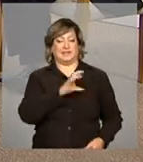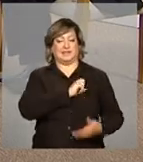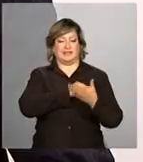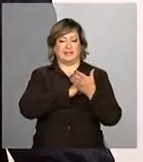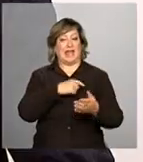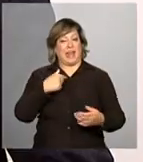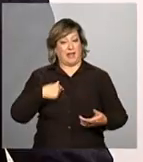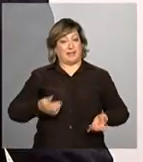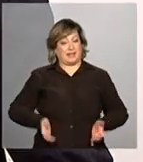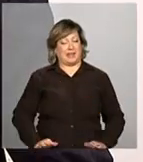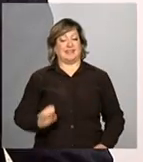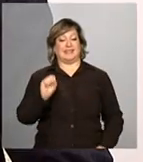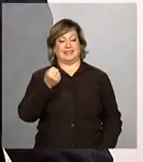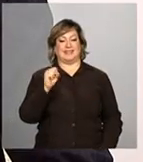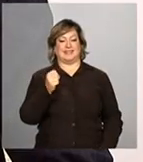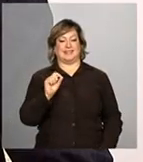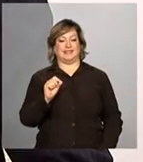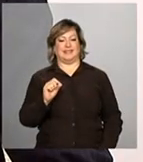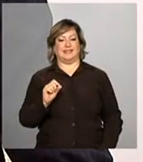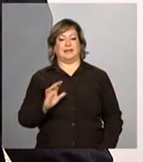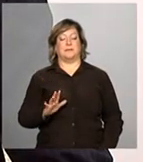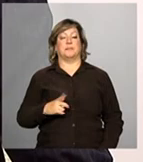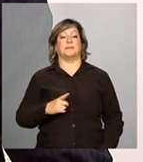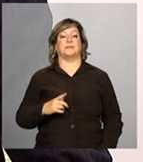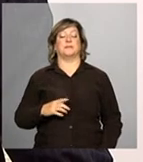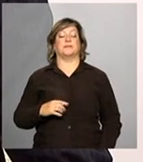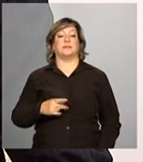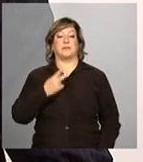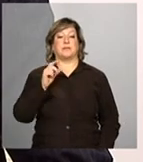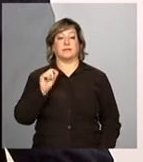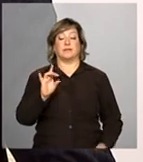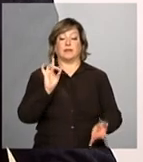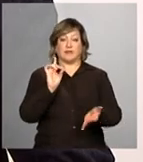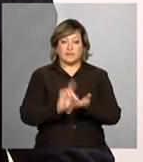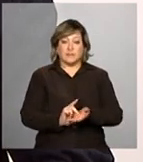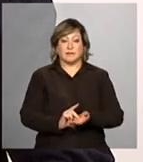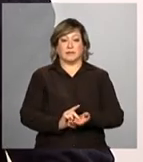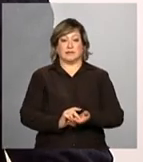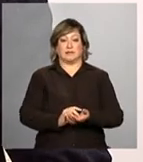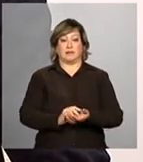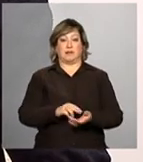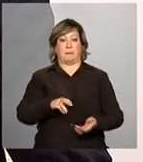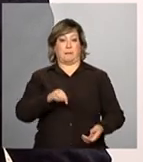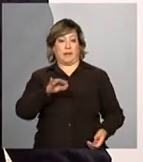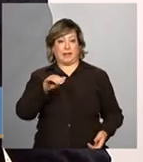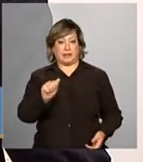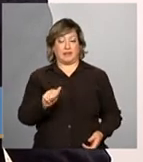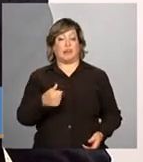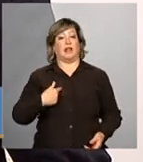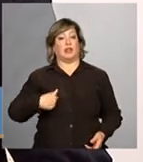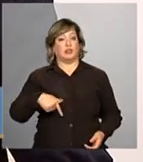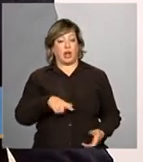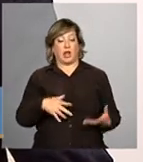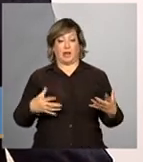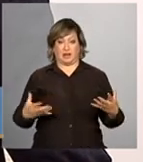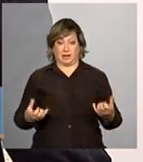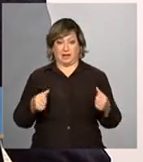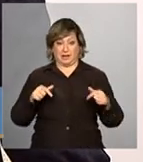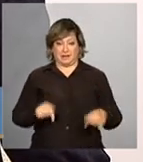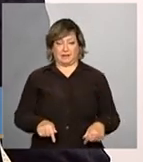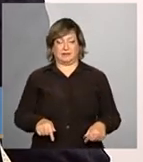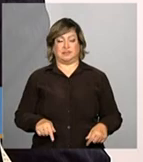querido fala que eu sou Sergipano mas dizendo que de fato a meta por isso que nós vai descer vendas começam a meta a